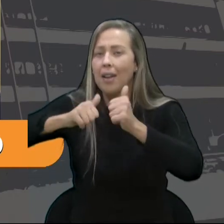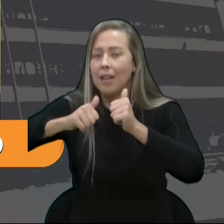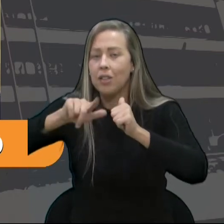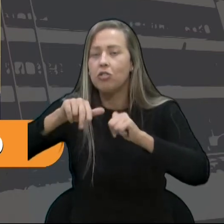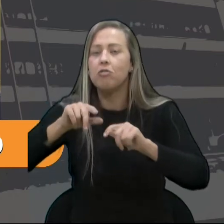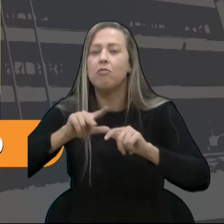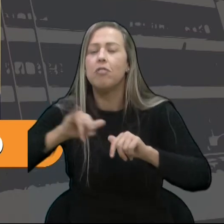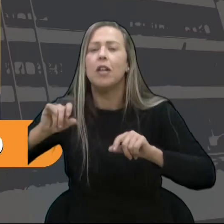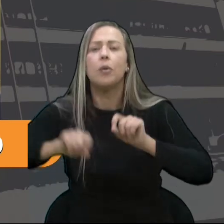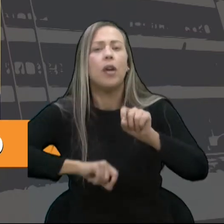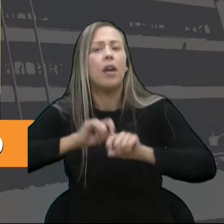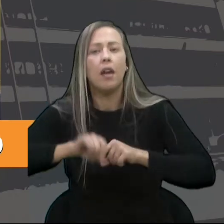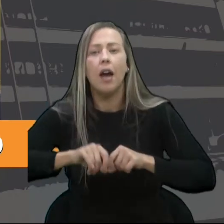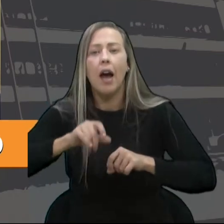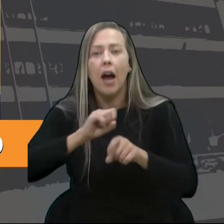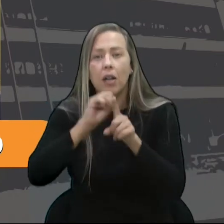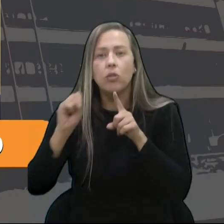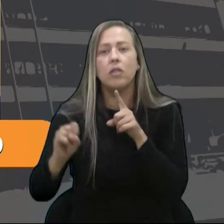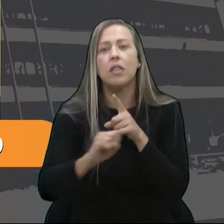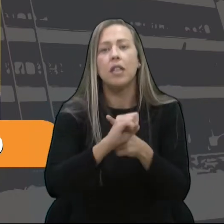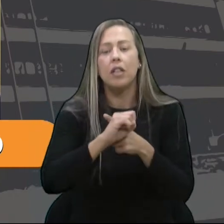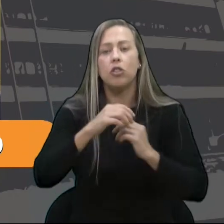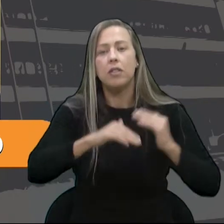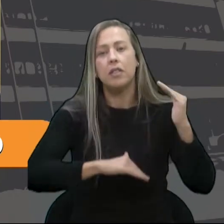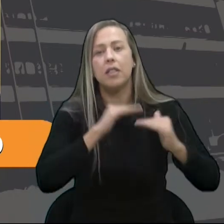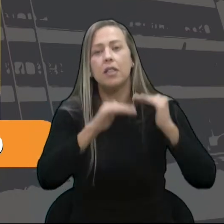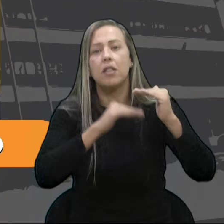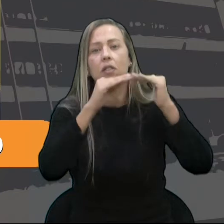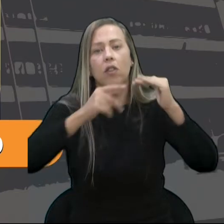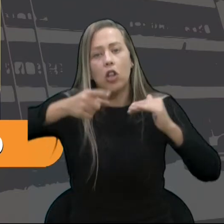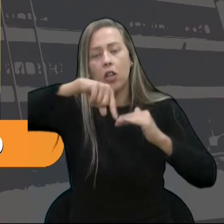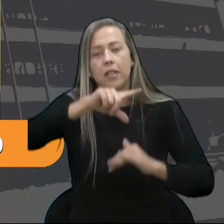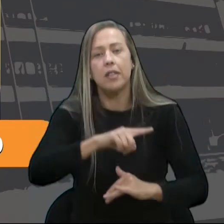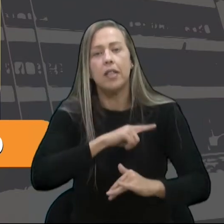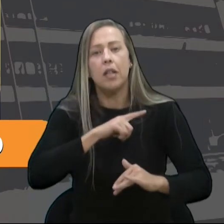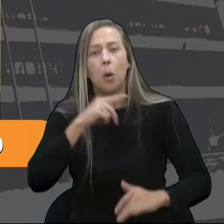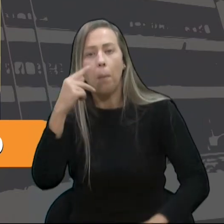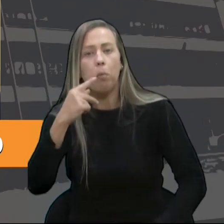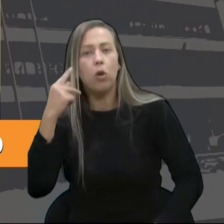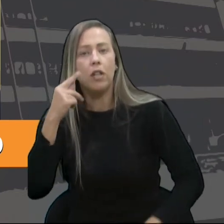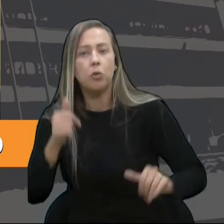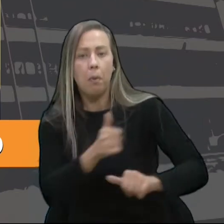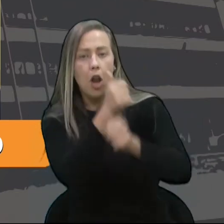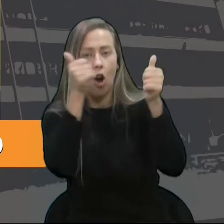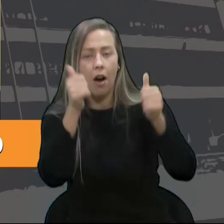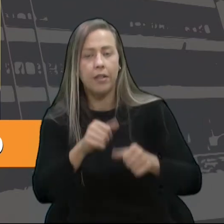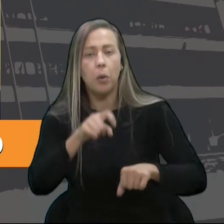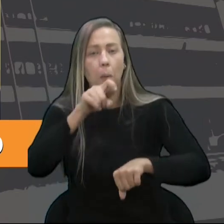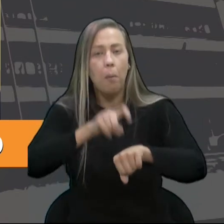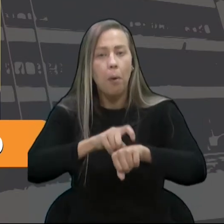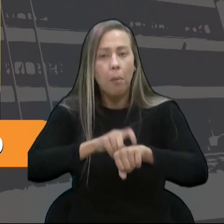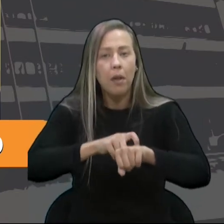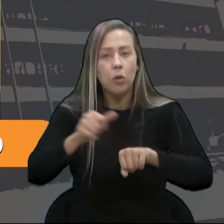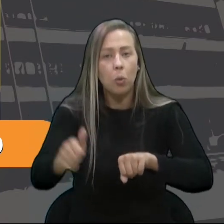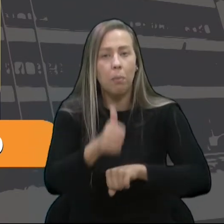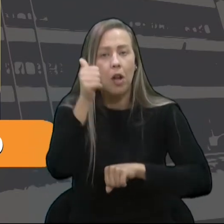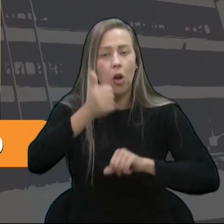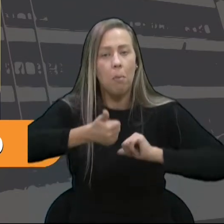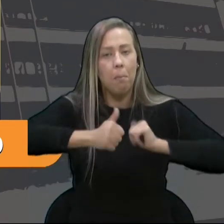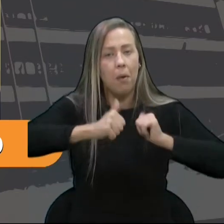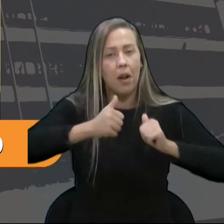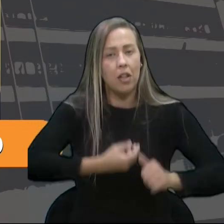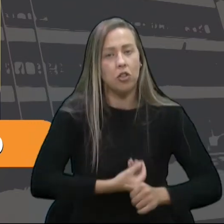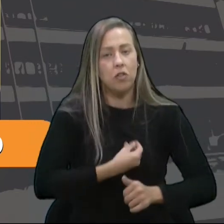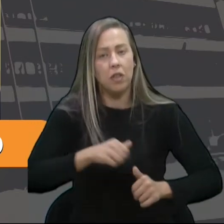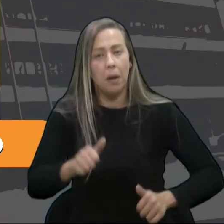faz com que a sociedade se desenvolva e nós tenhamos políticos melhores, uma situação melhor, uma qualidade de vida